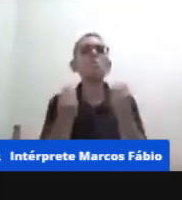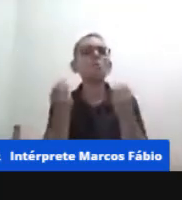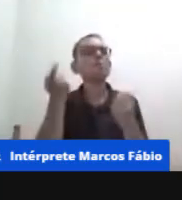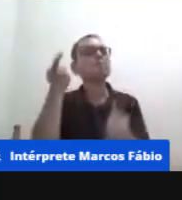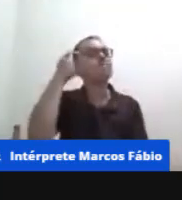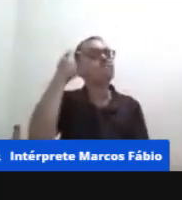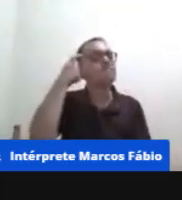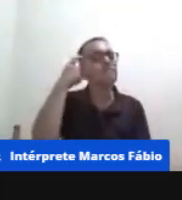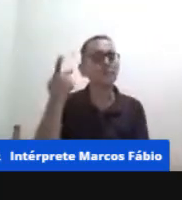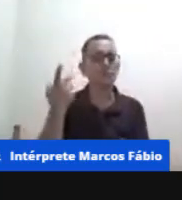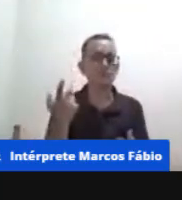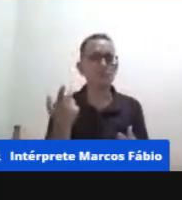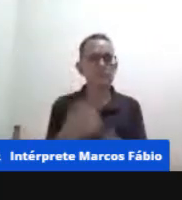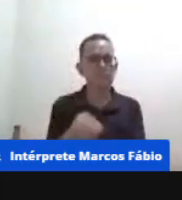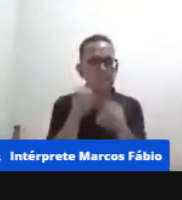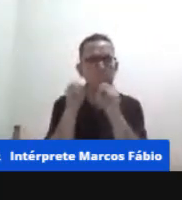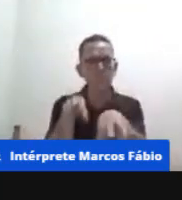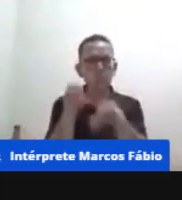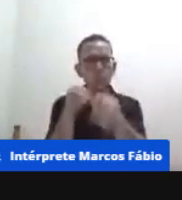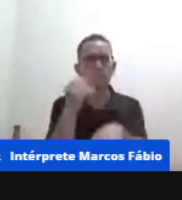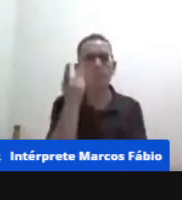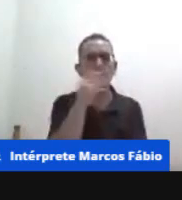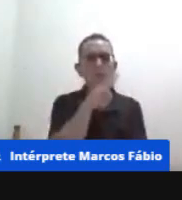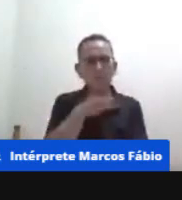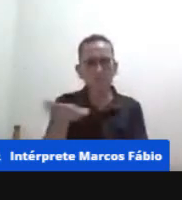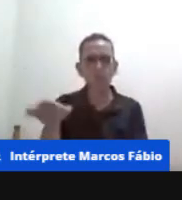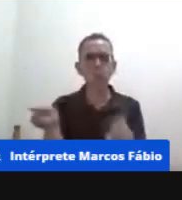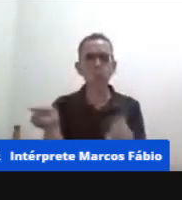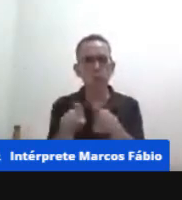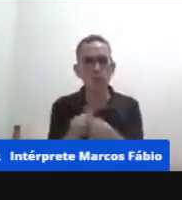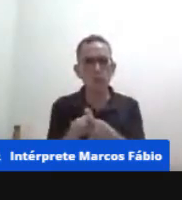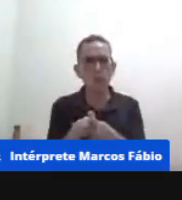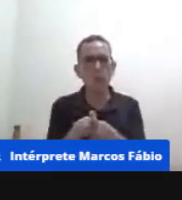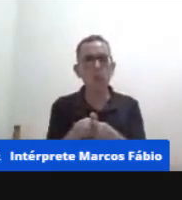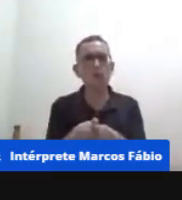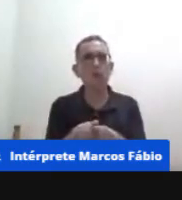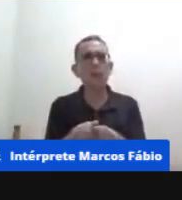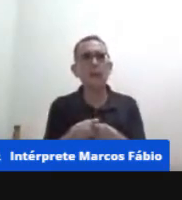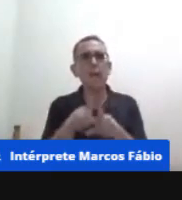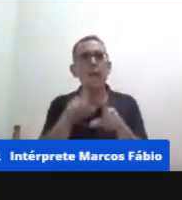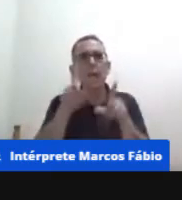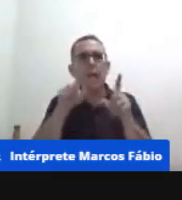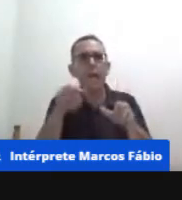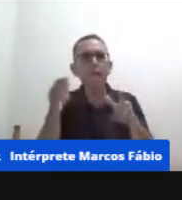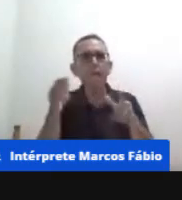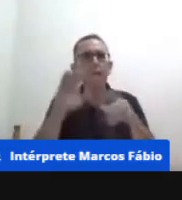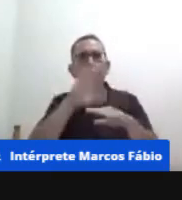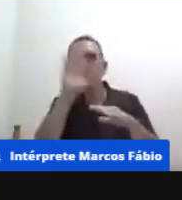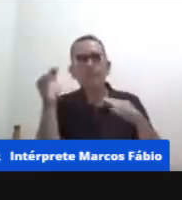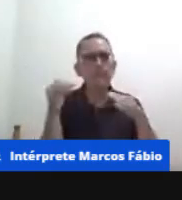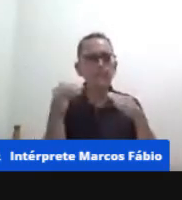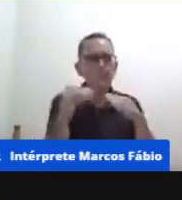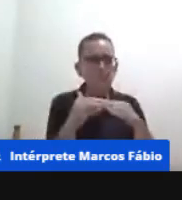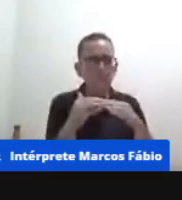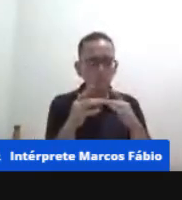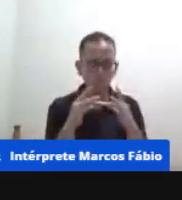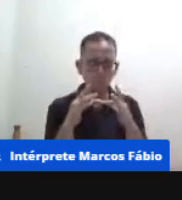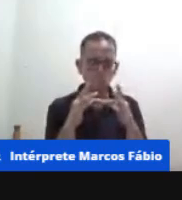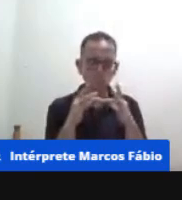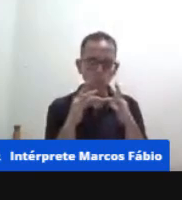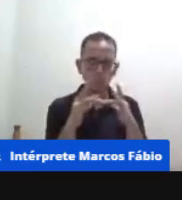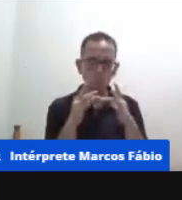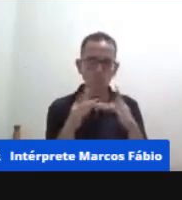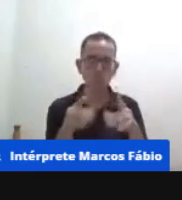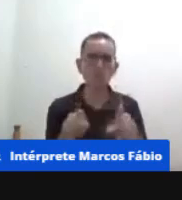da educação infantil também, questões relacionadas à afetividade. Então,